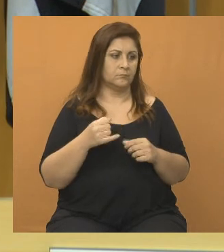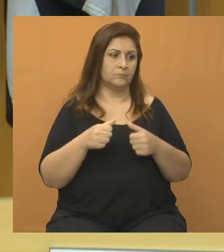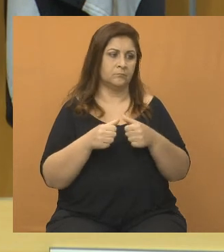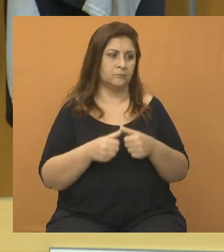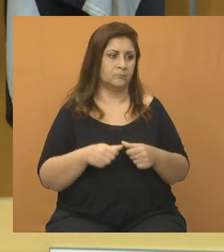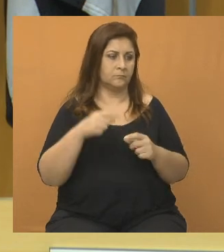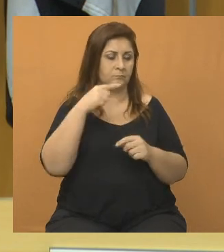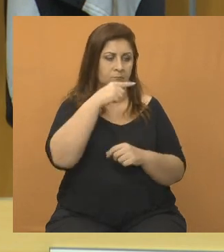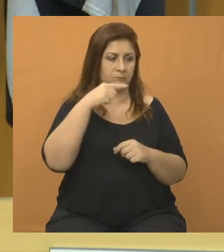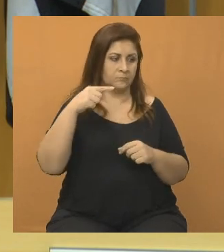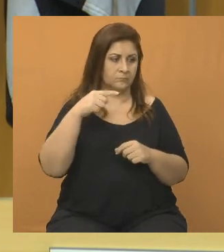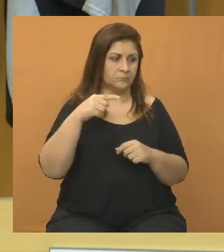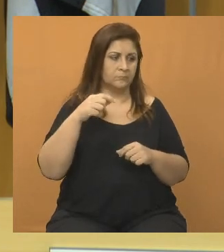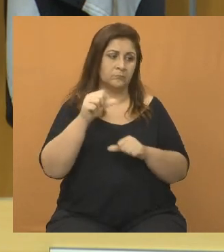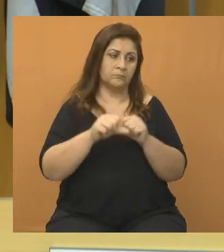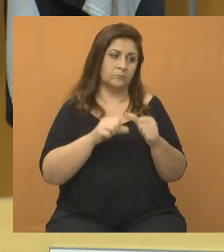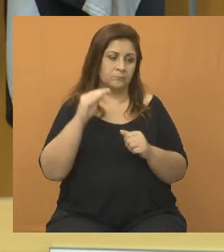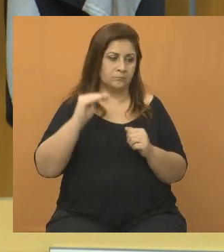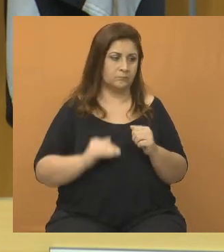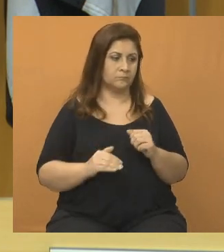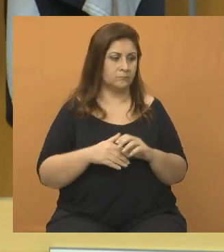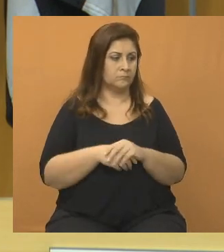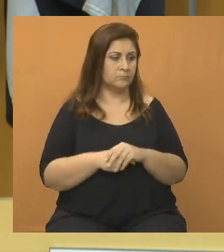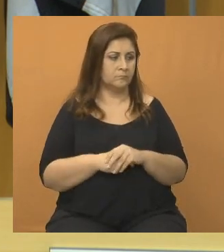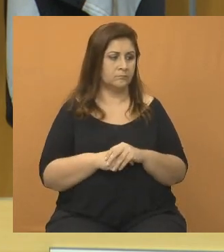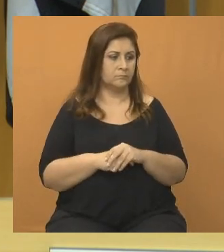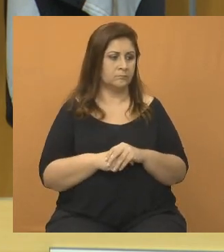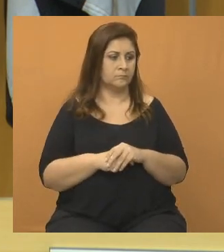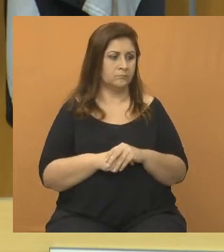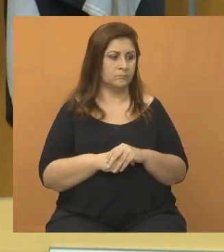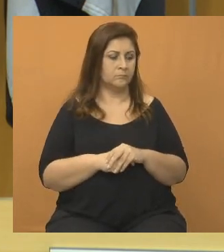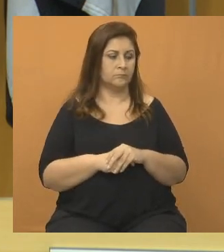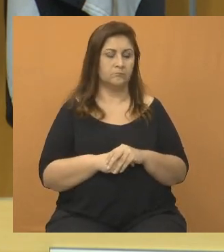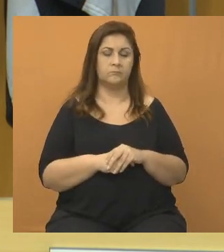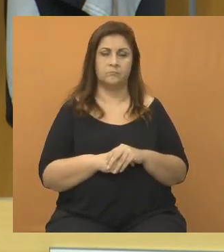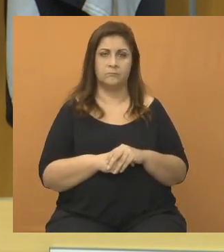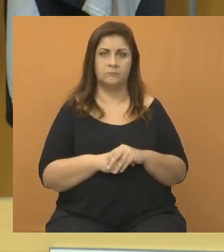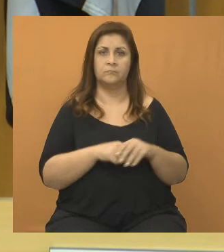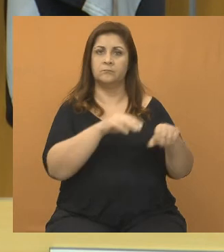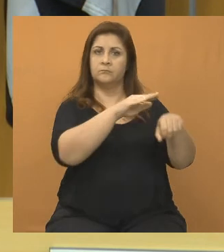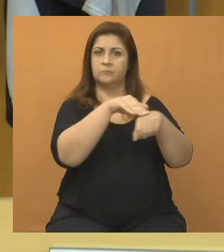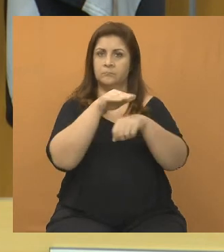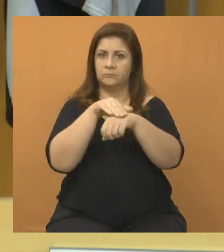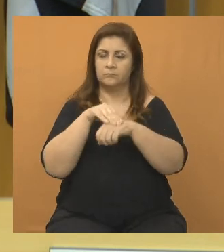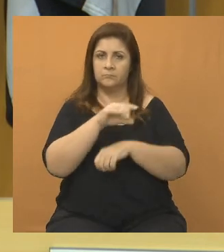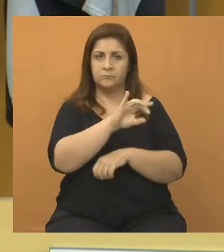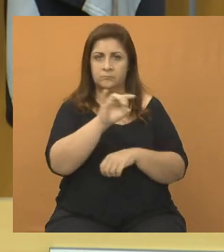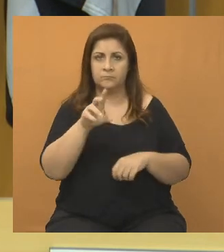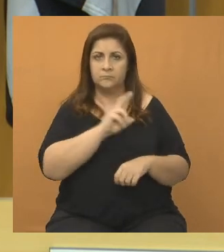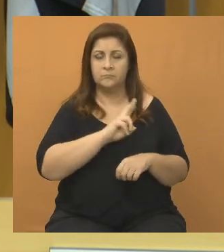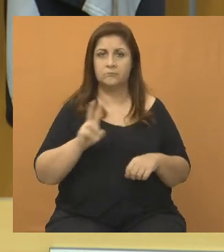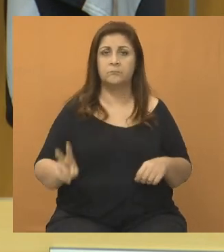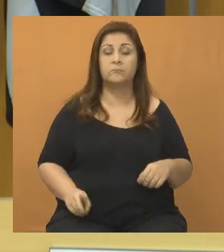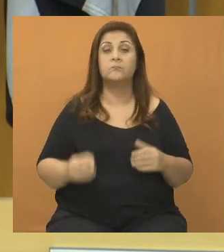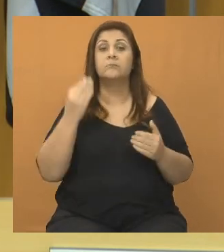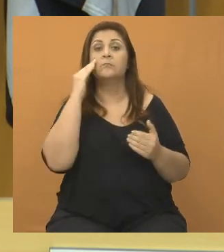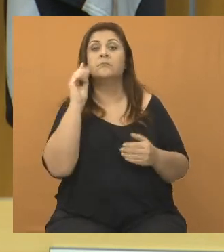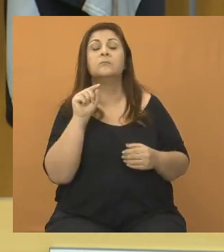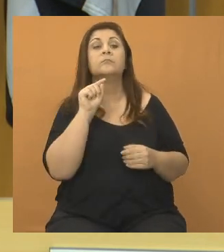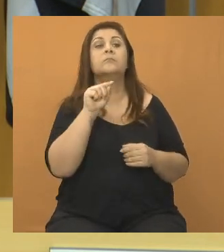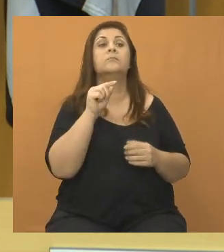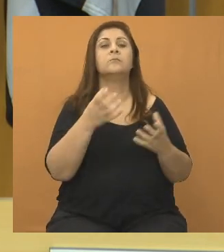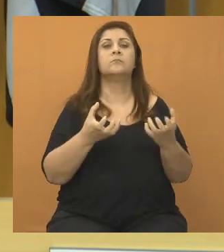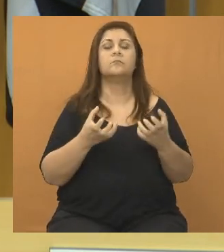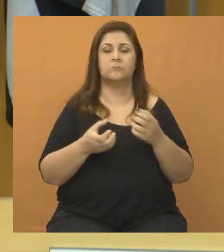mudar um pouquinho mais para baixo. Então, na época da LOA, a gente vai chamar cada um para conversar e entender quais que são as demandas e